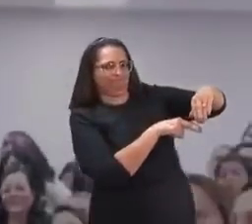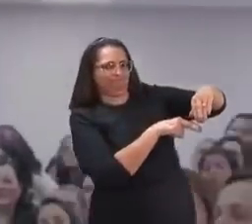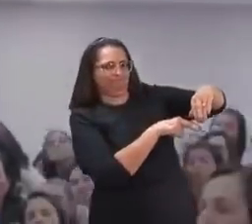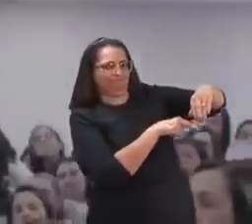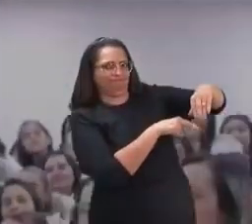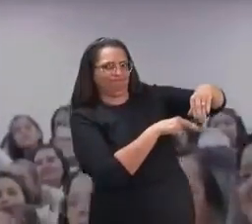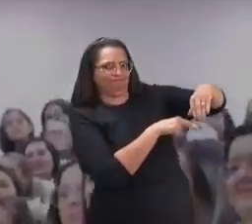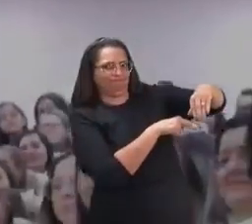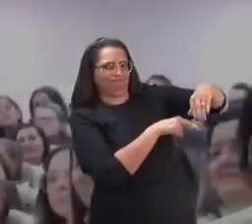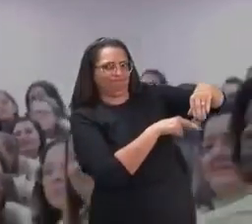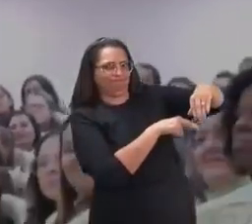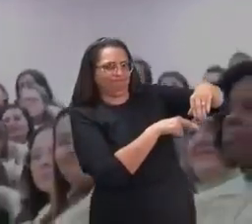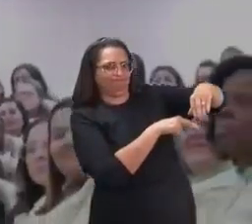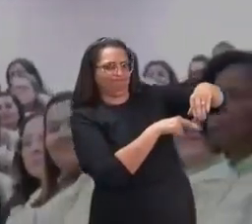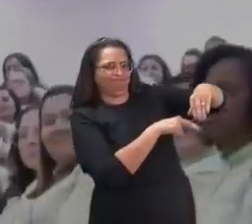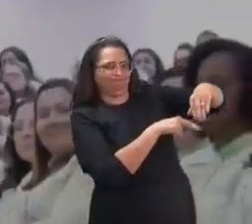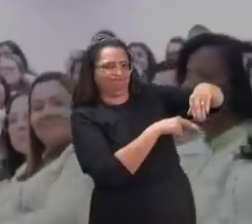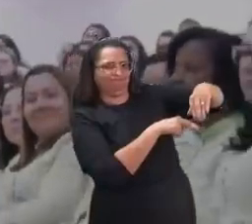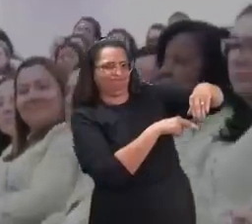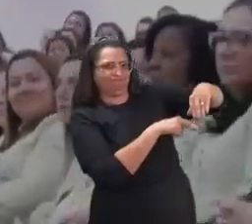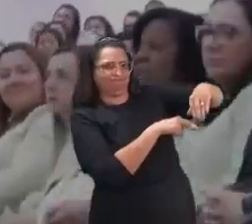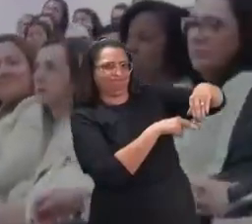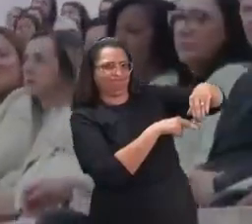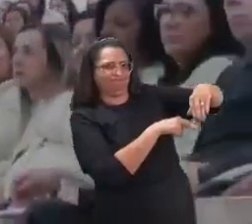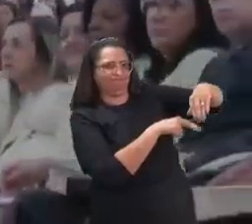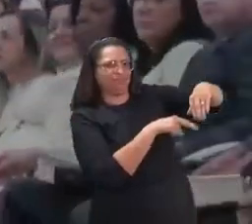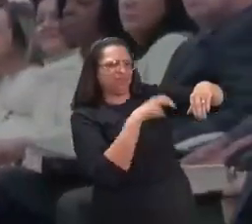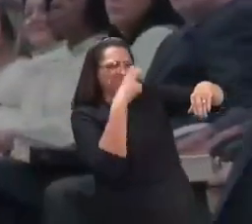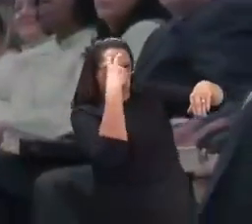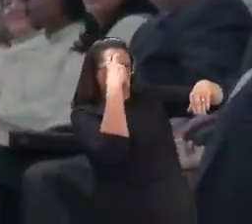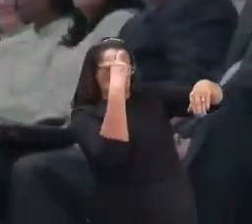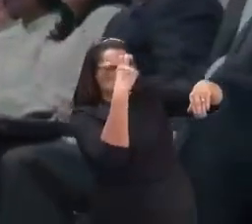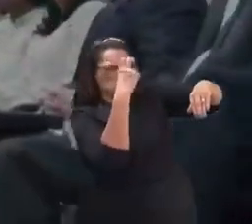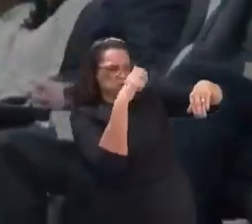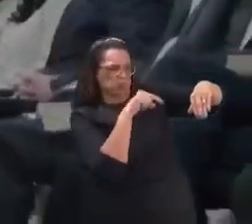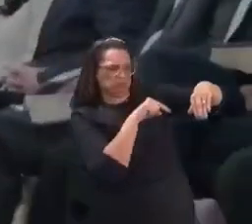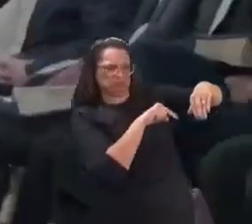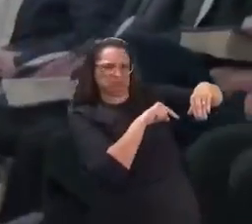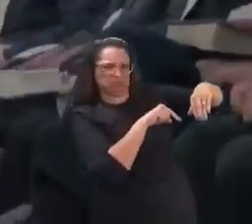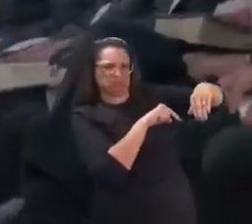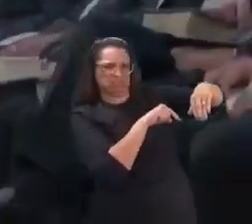pela cultura, pela história, pela crença, não era para a mulher estar ali,